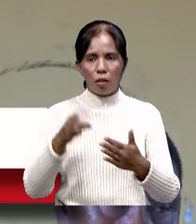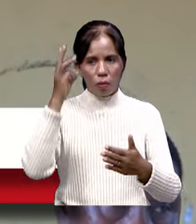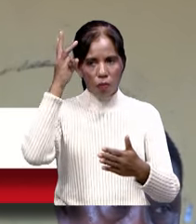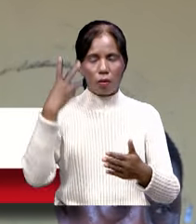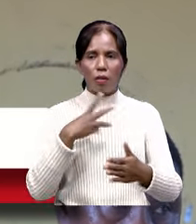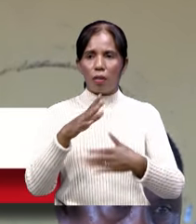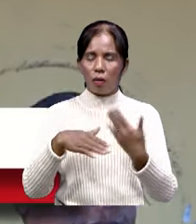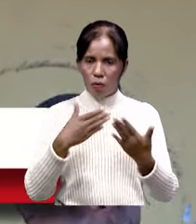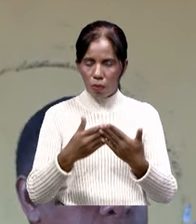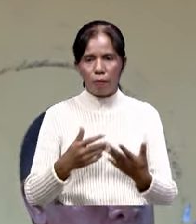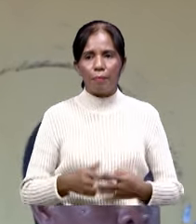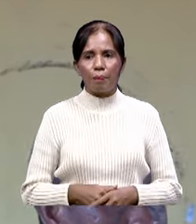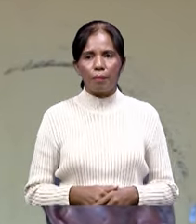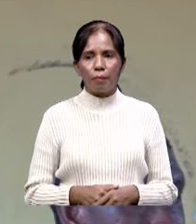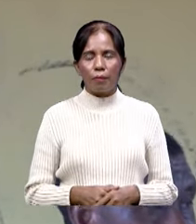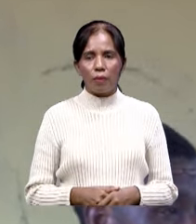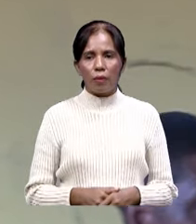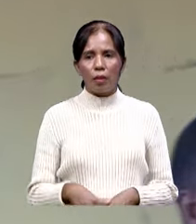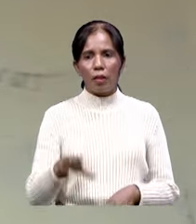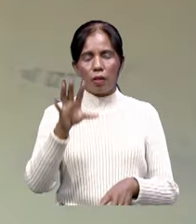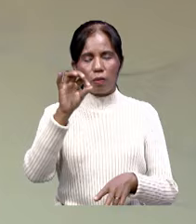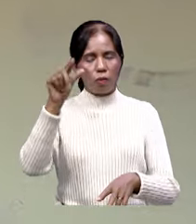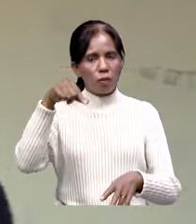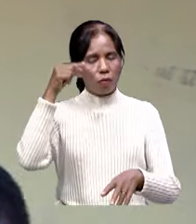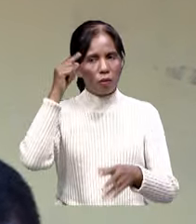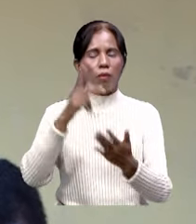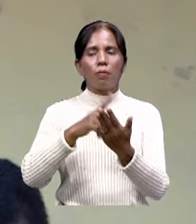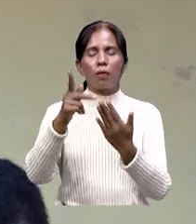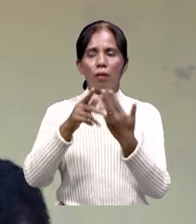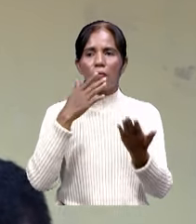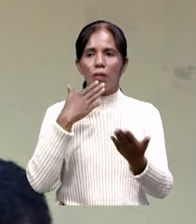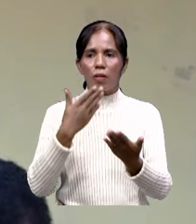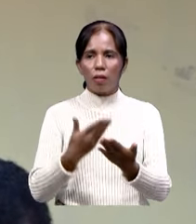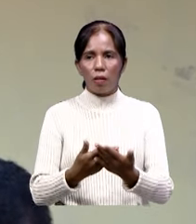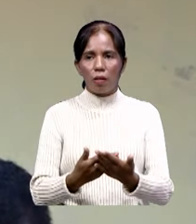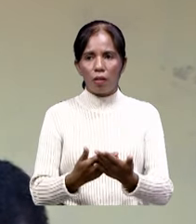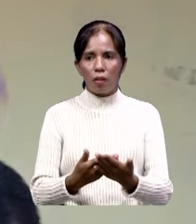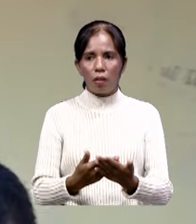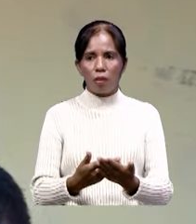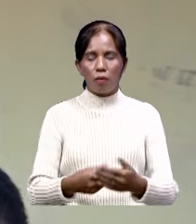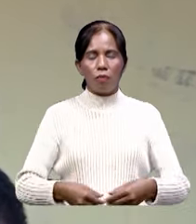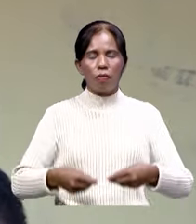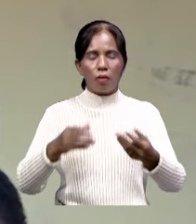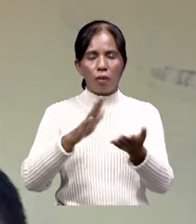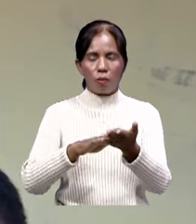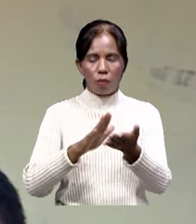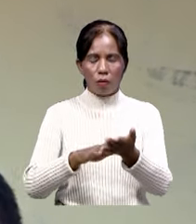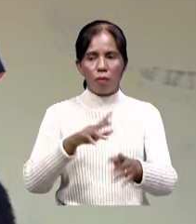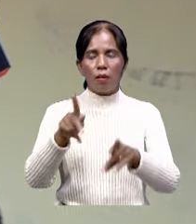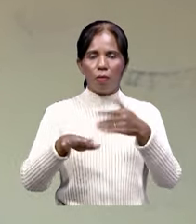Itália Rópica. No meu governo, no programa, ele tinha tido uma carta que disse que a escola vai pôr, que ele construiu uma carta